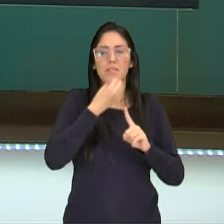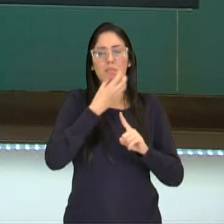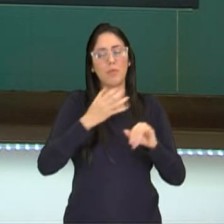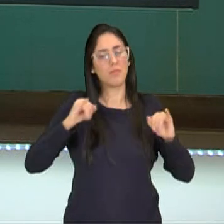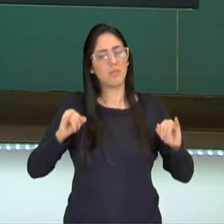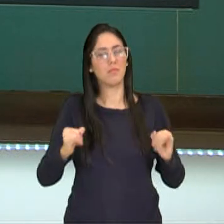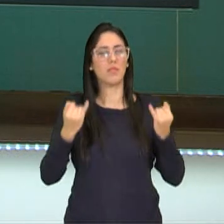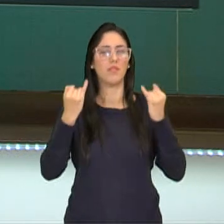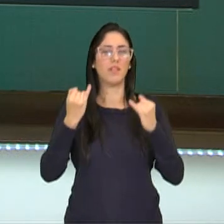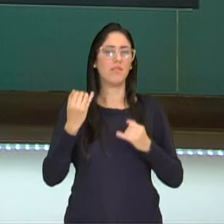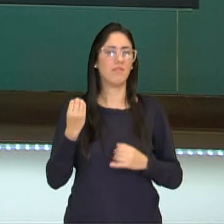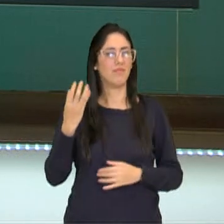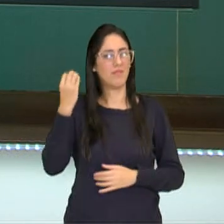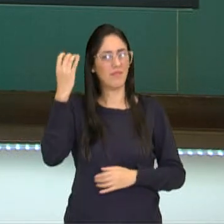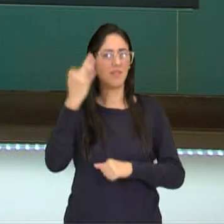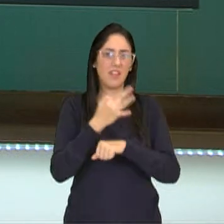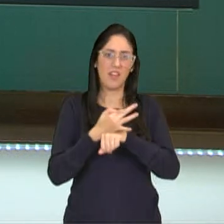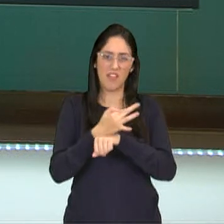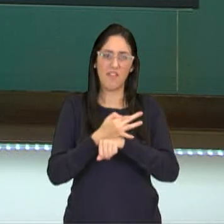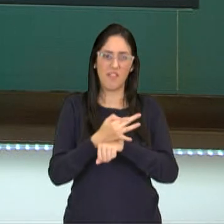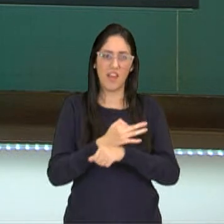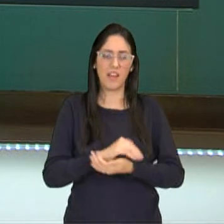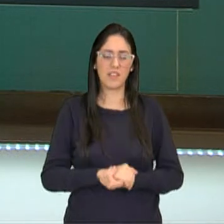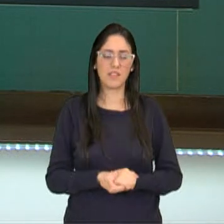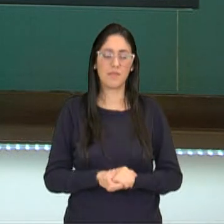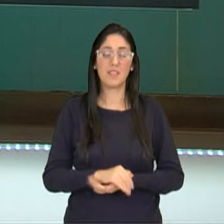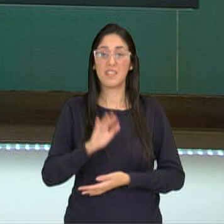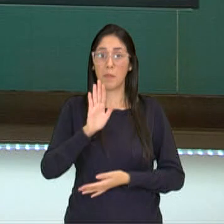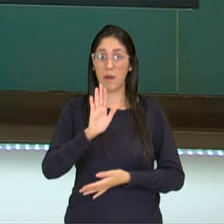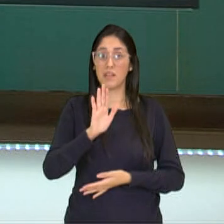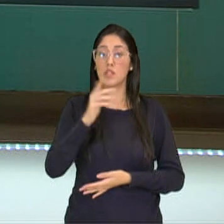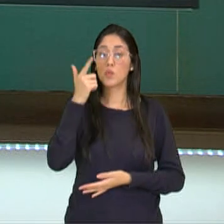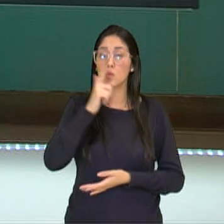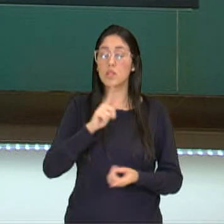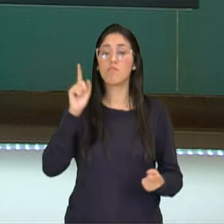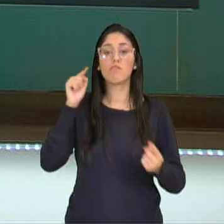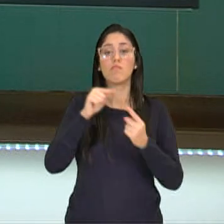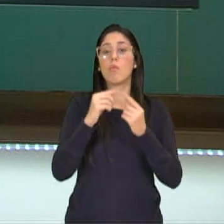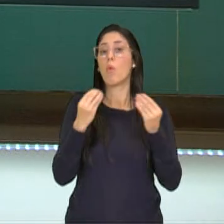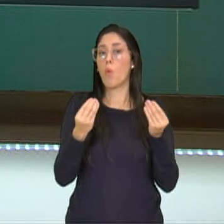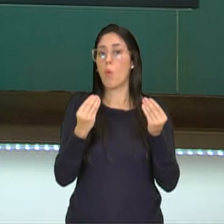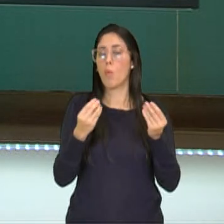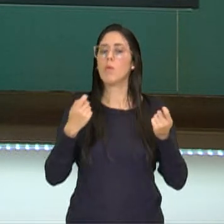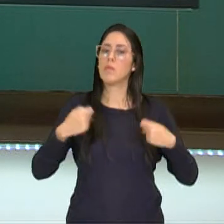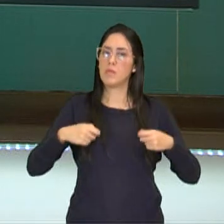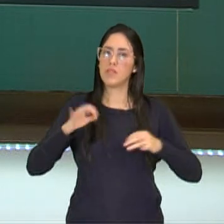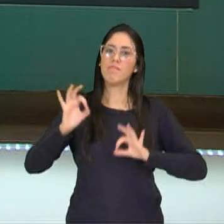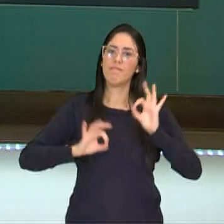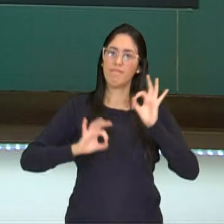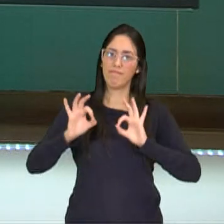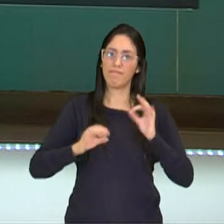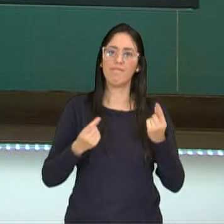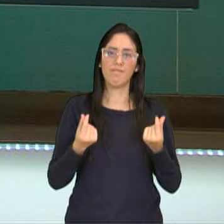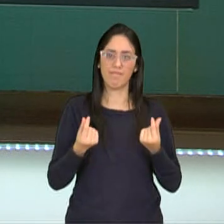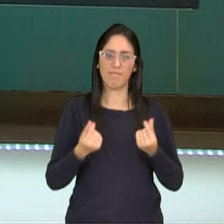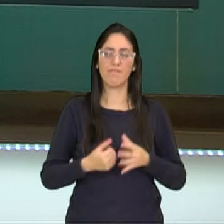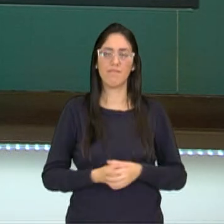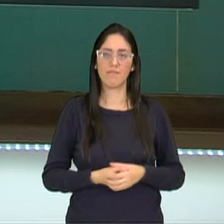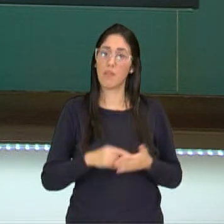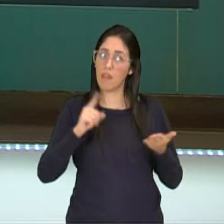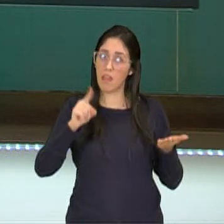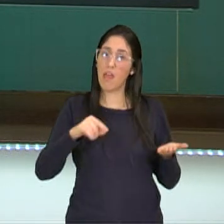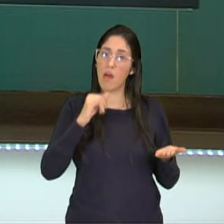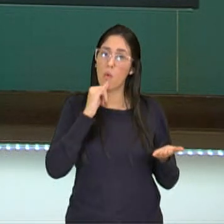interessante que é exatamente as nossas férias. Mas a gente só consegue atingir isso se a gente fizer um bom planejamento financeiro. Este é um exemplo de